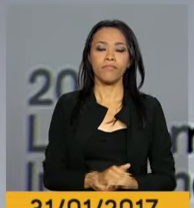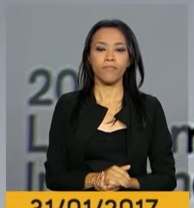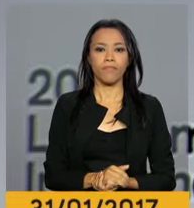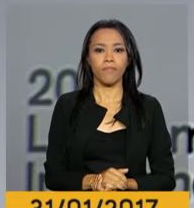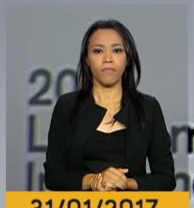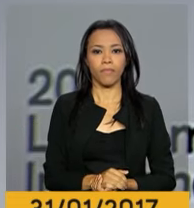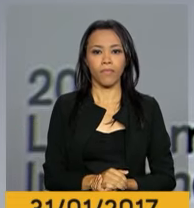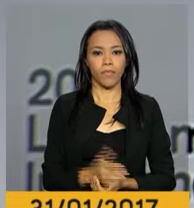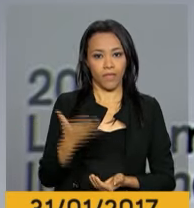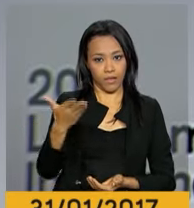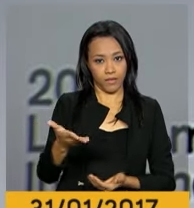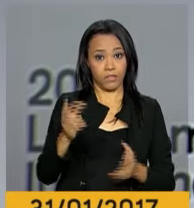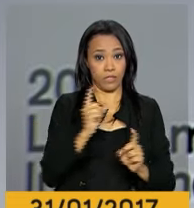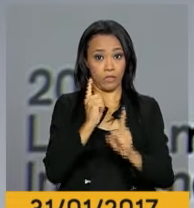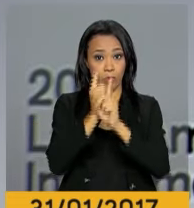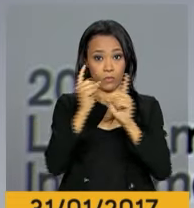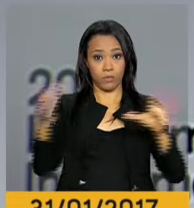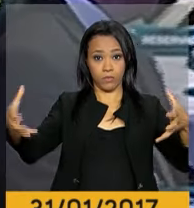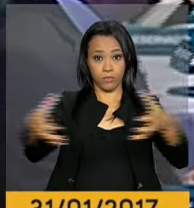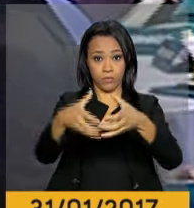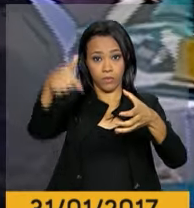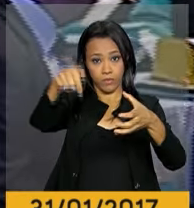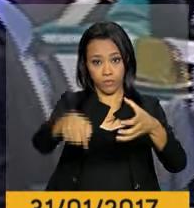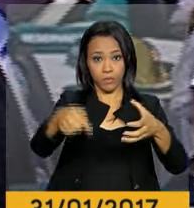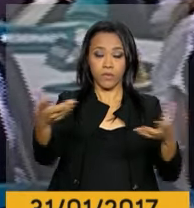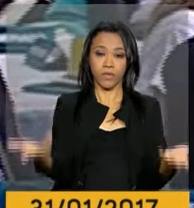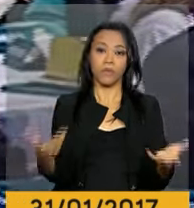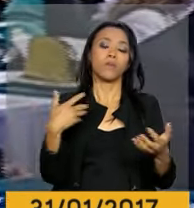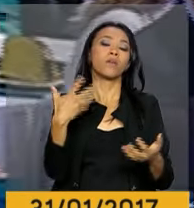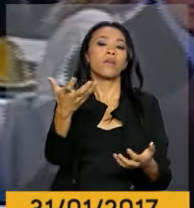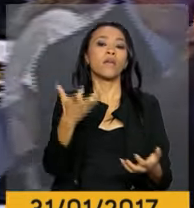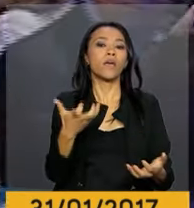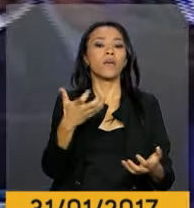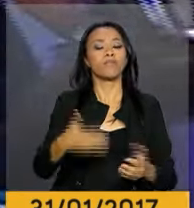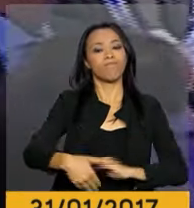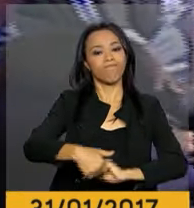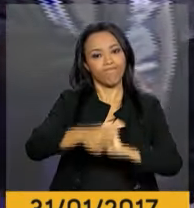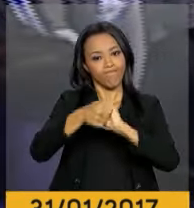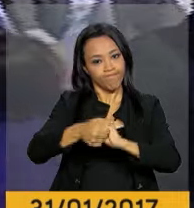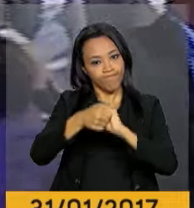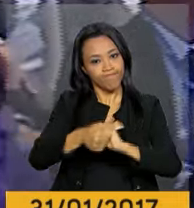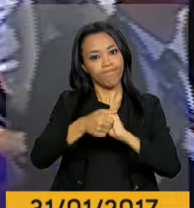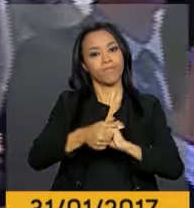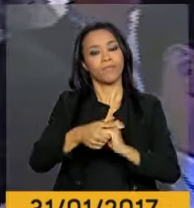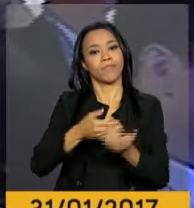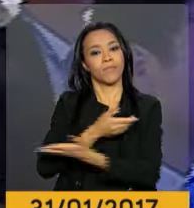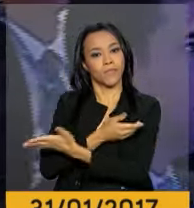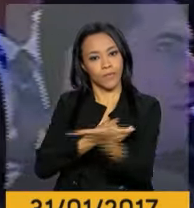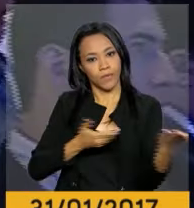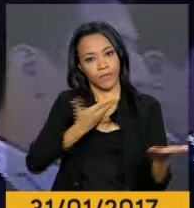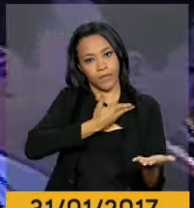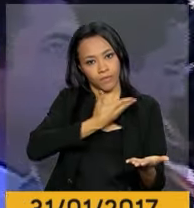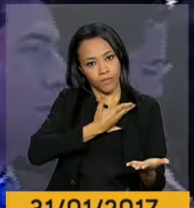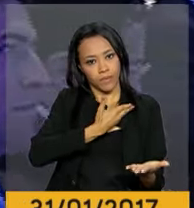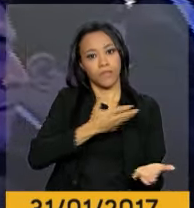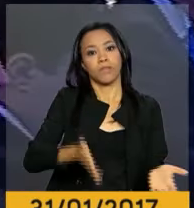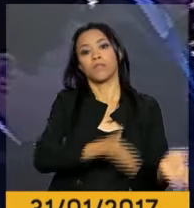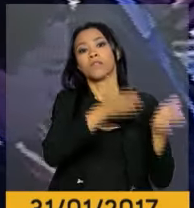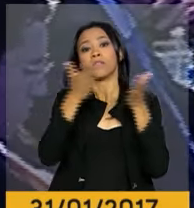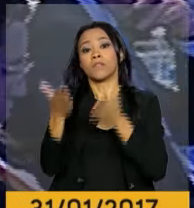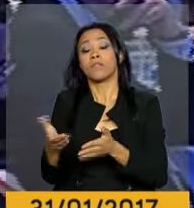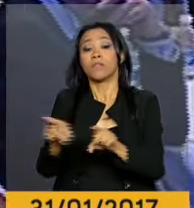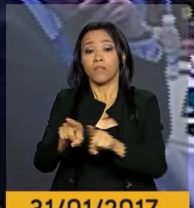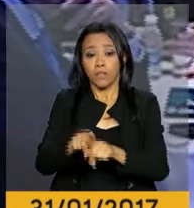prestigi audiência Ah quero saudar os amigos brasileiros e quero saudar